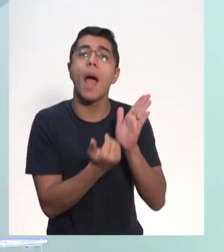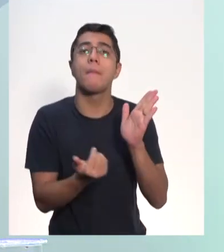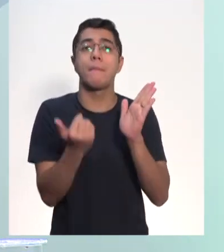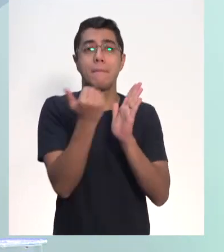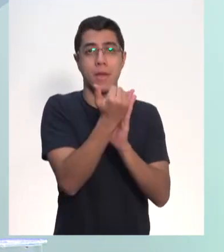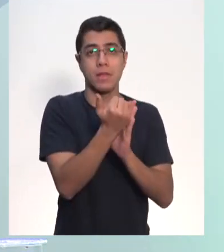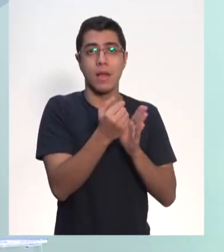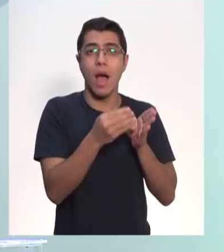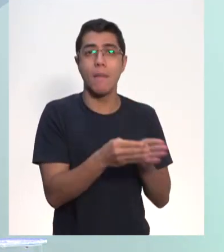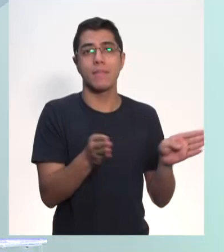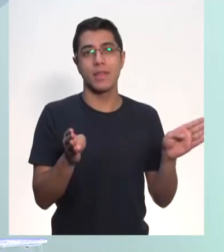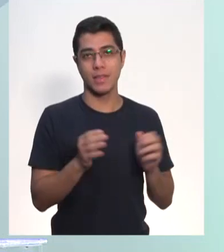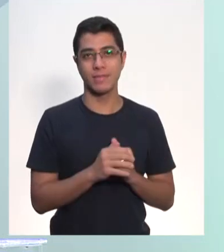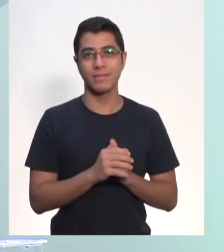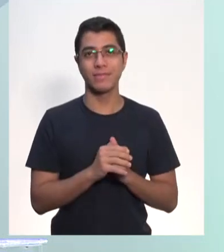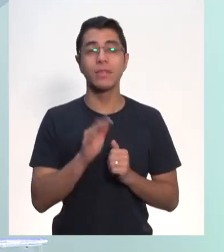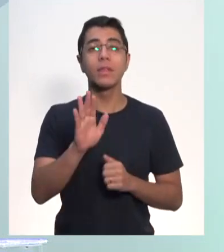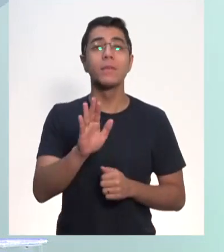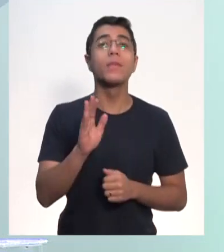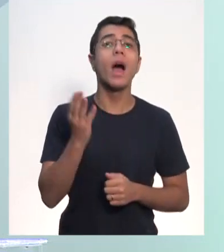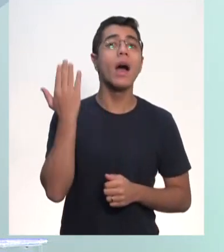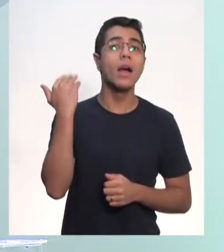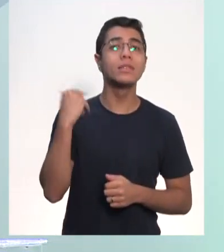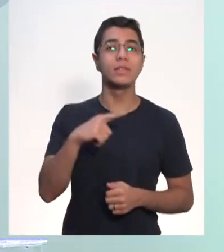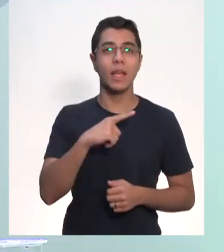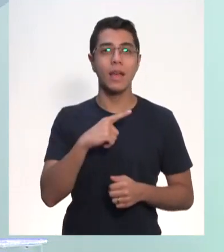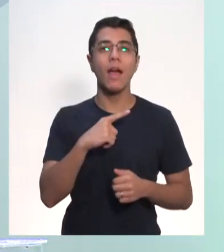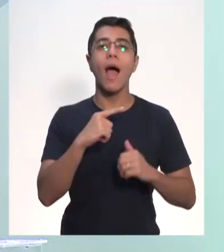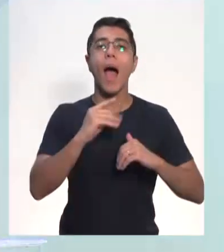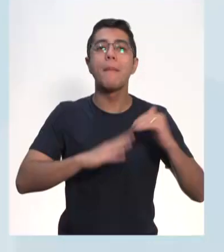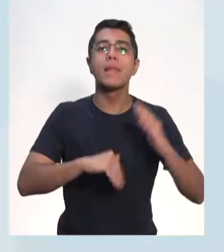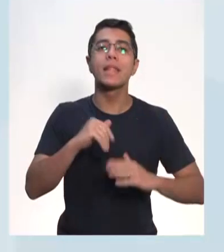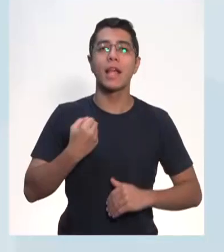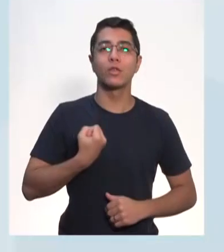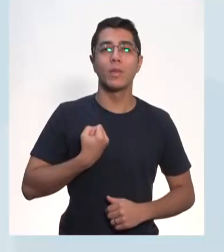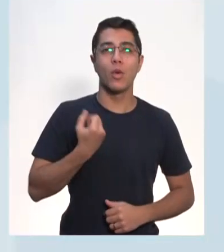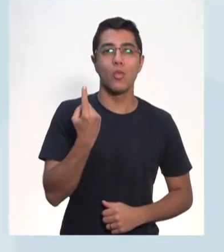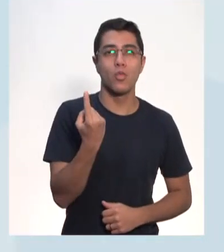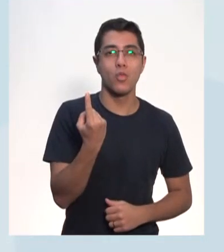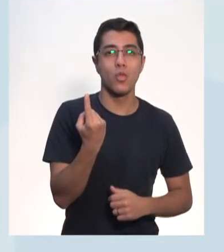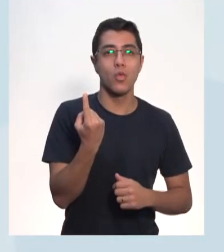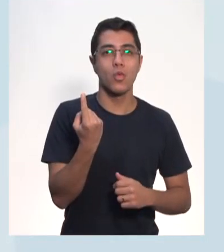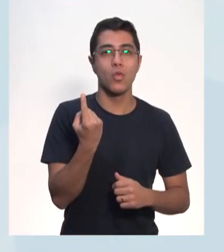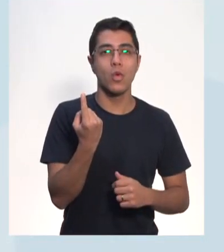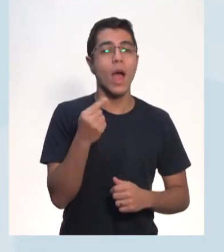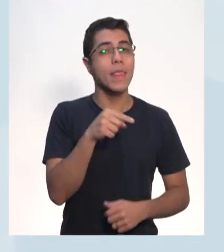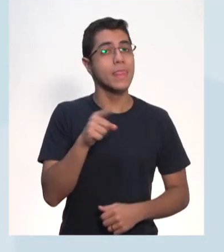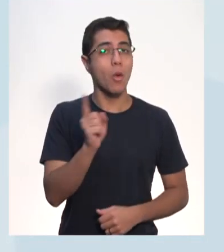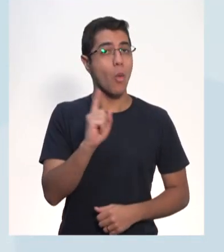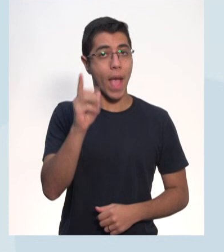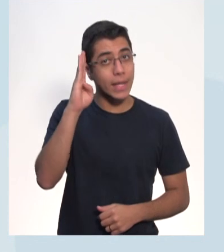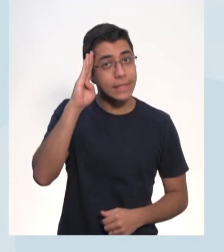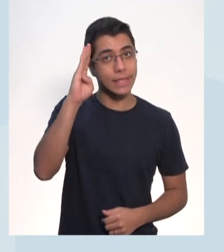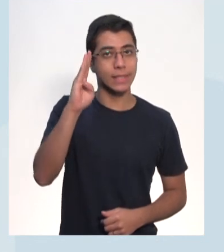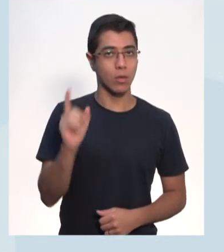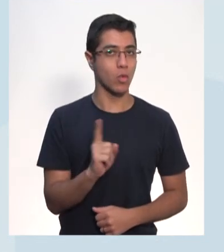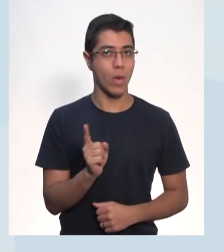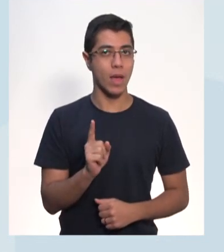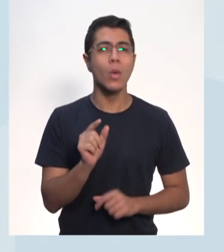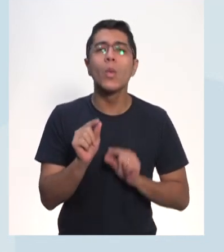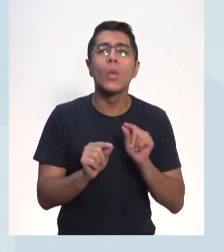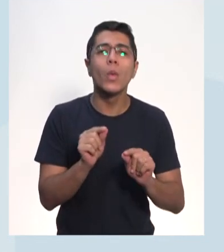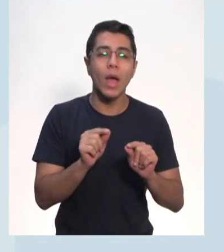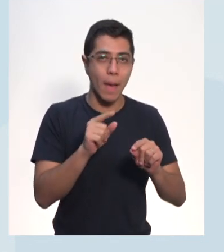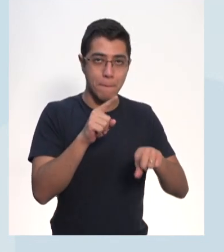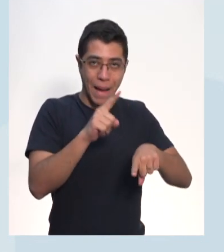não foi eleita como essencial, que foi a habilidade 1, que é investigar as mudanças de estado físico da matéria para